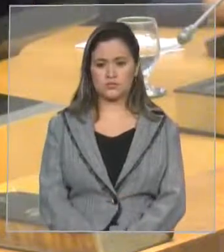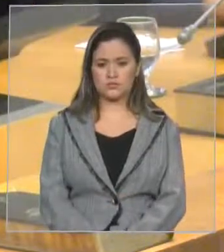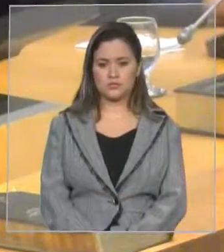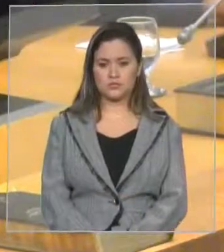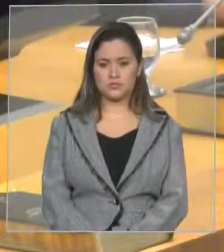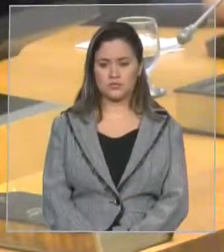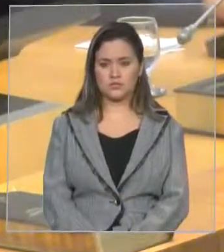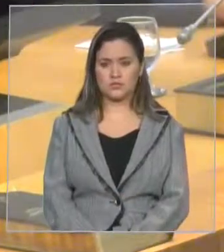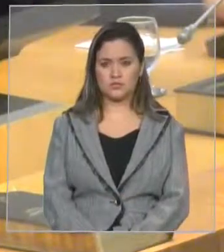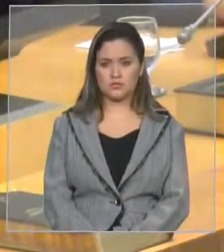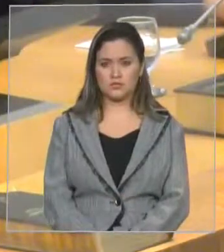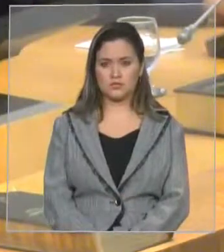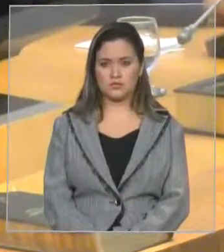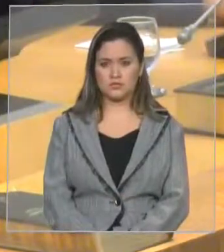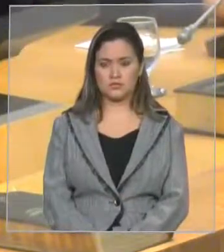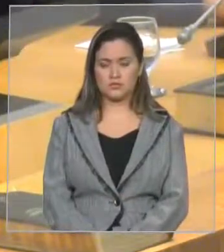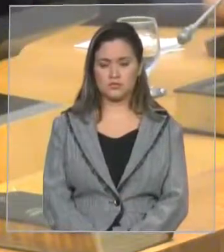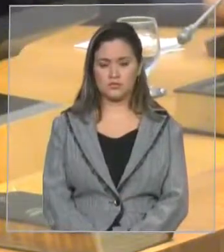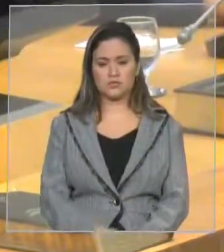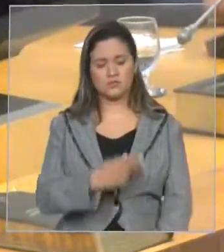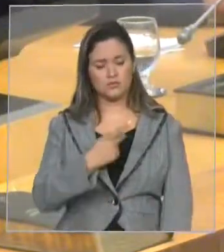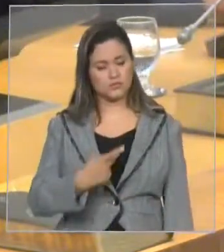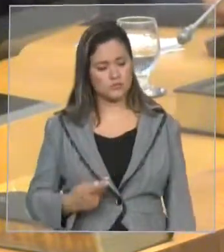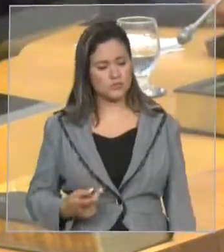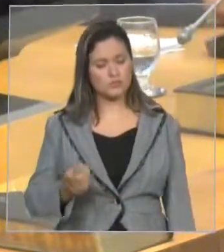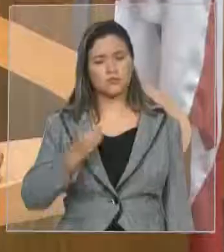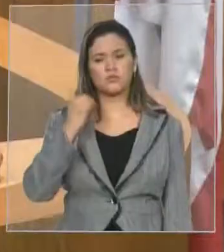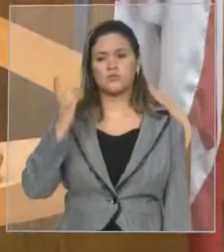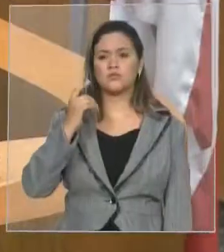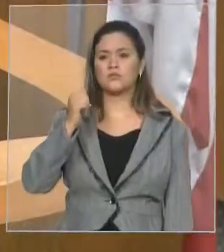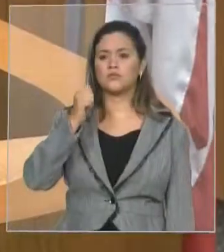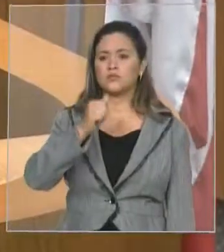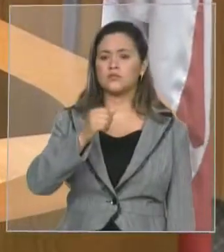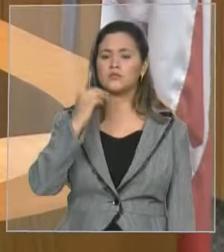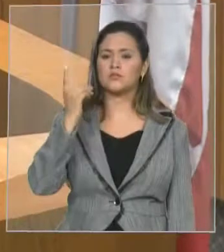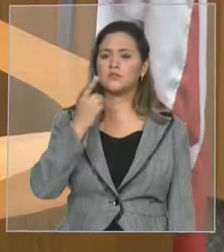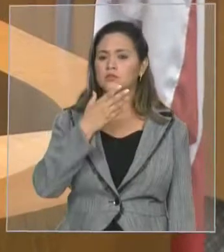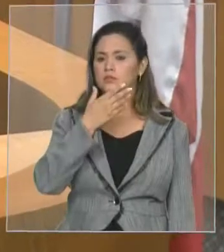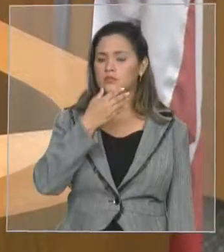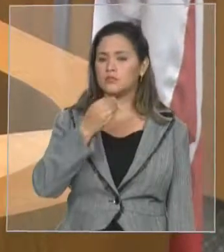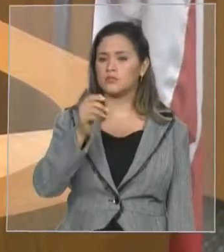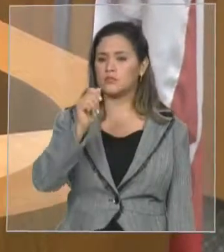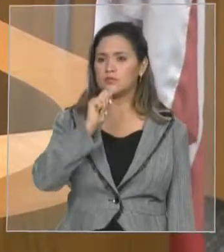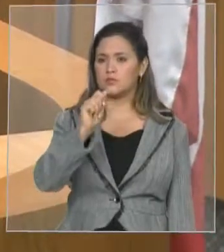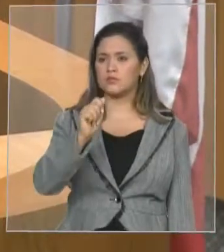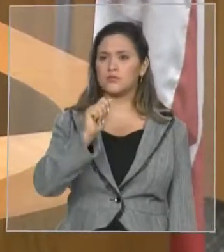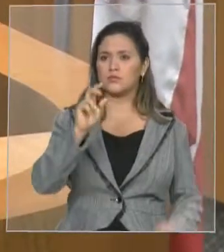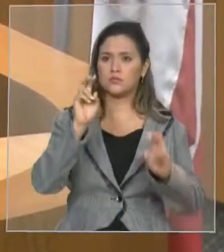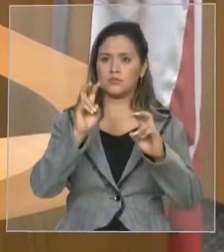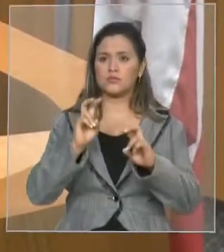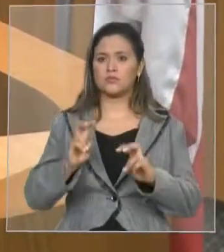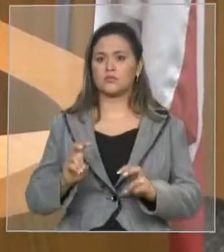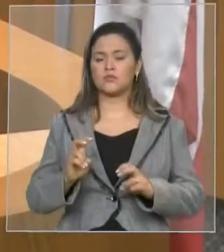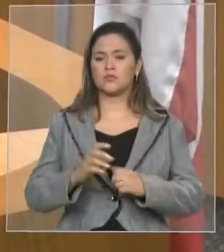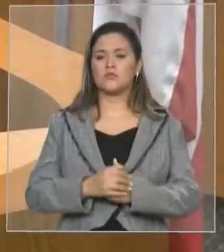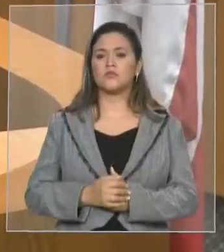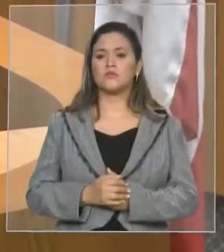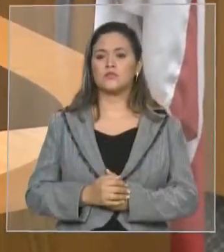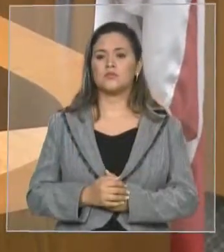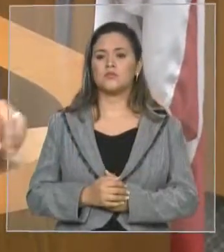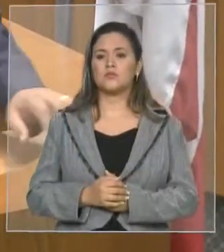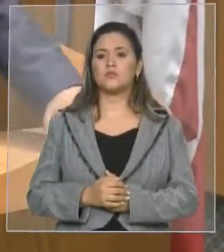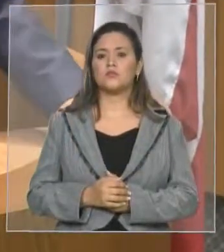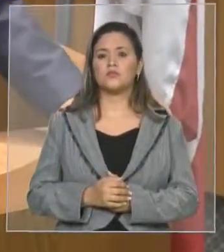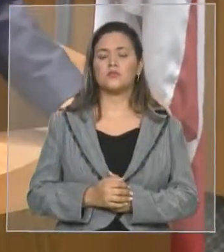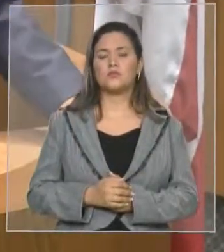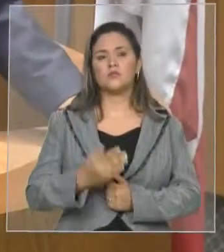Senhor presidente, senhores deputados, deputadas, imprensa, todos da galeria, quero saudar a nossa